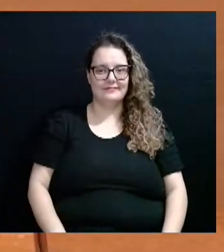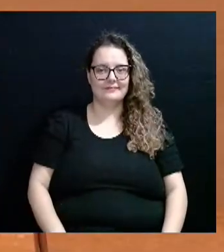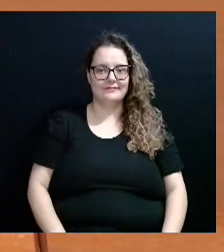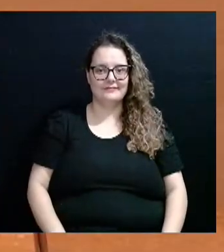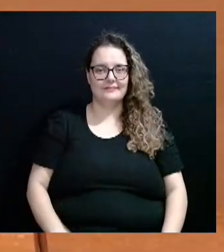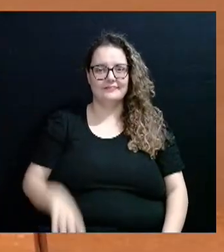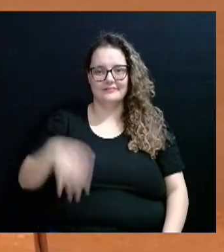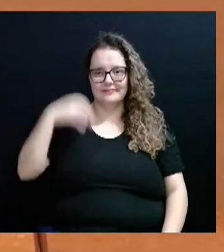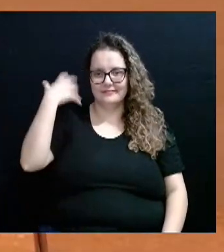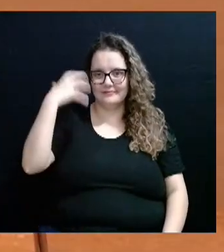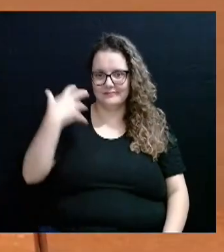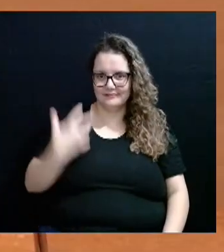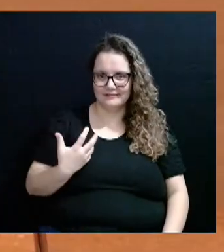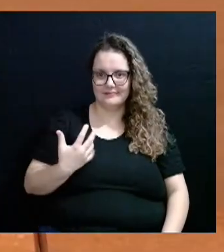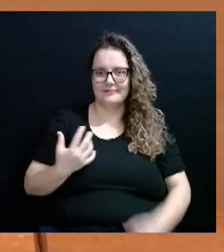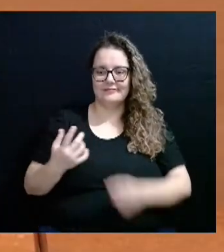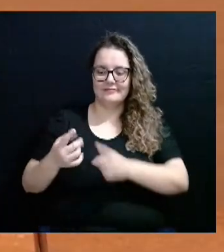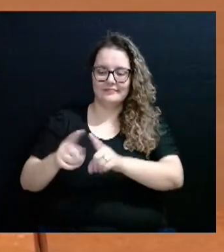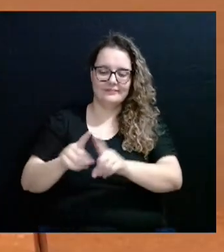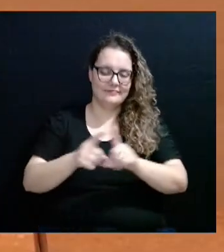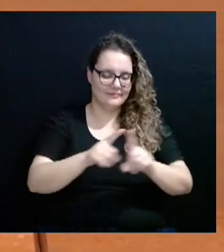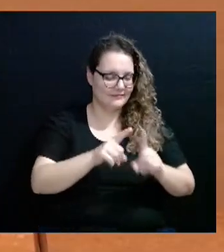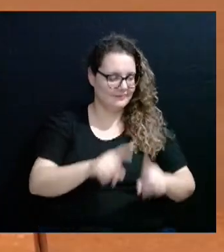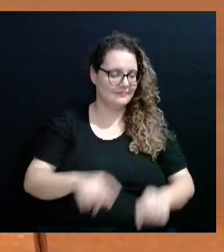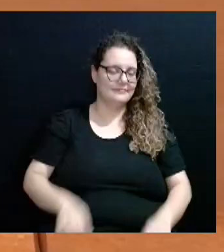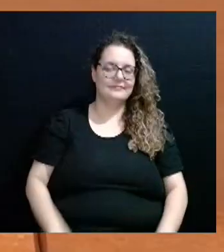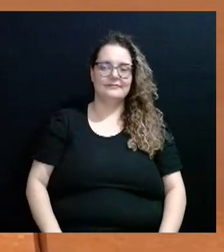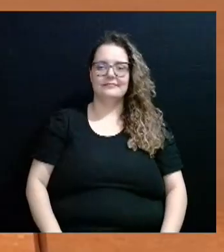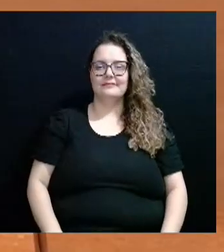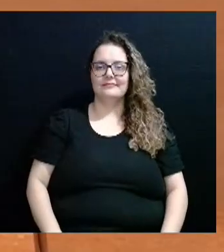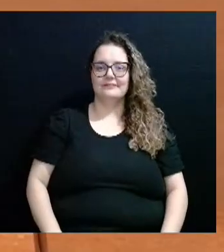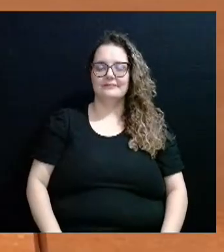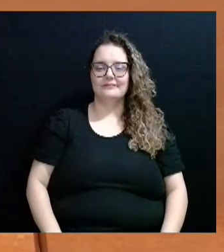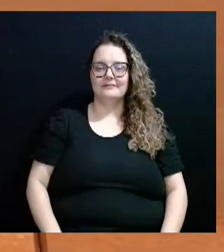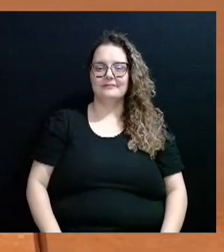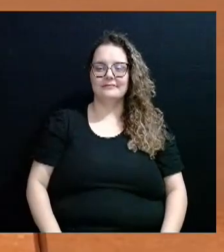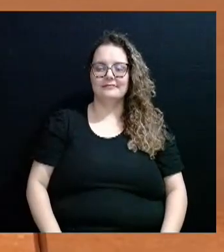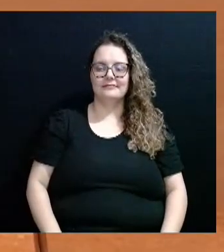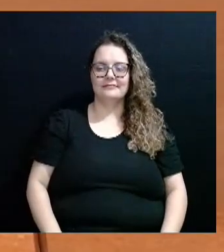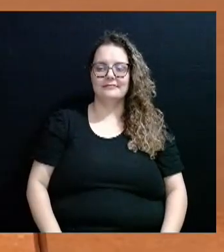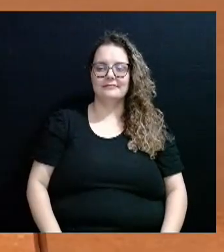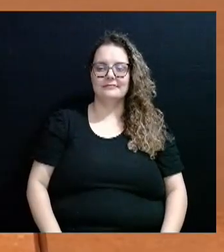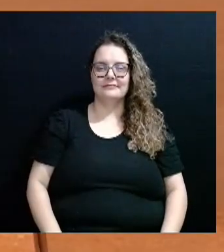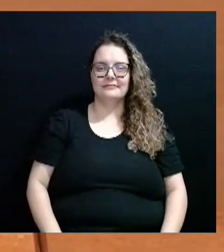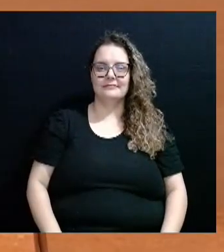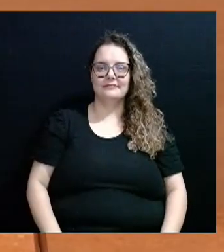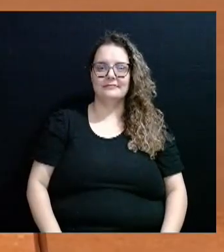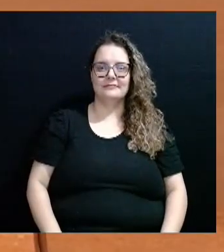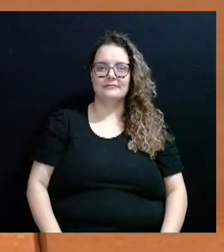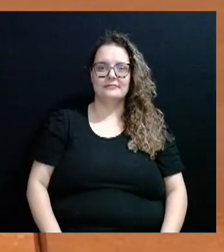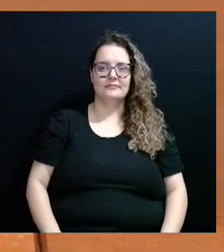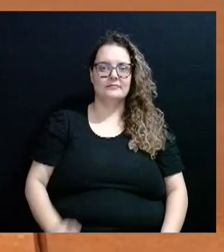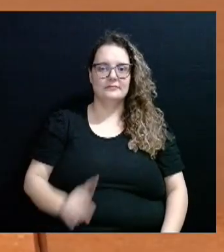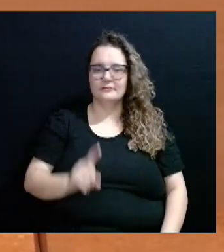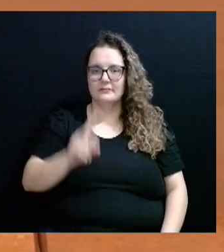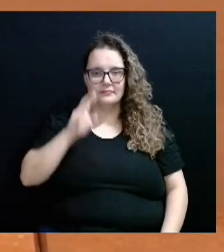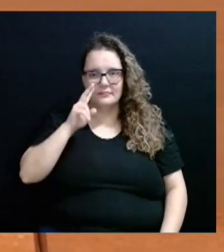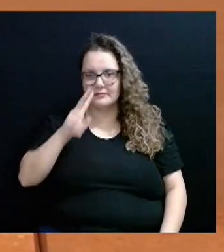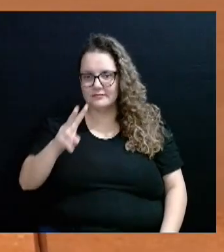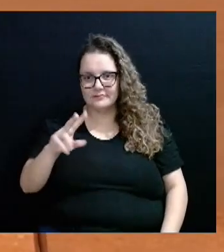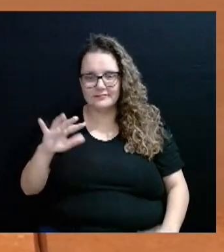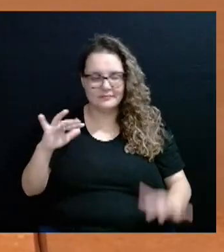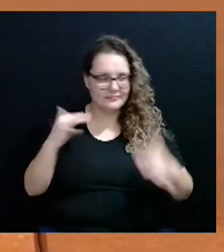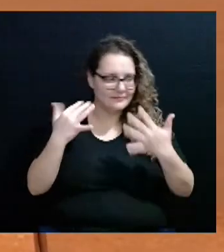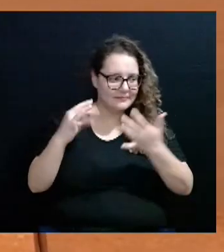meus parceiros todos que estão, né? Não vejo olhares inimigos hoje, fico feliz também, mas